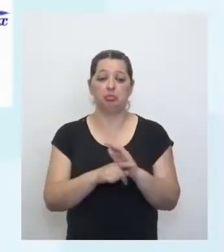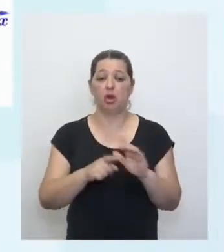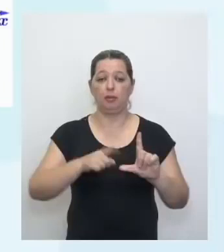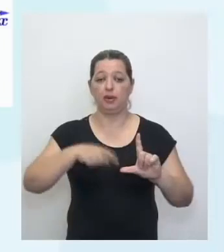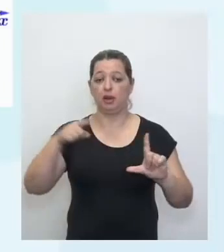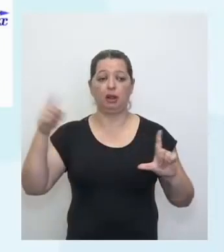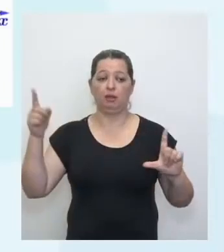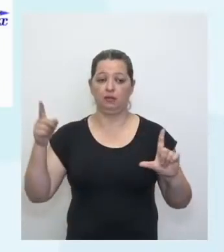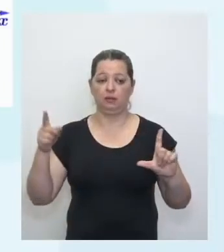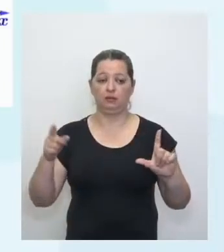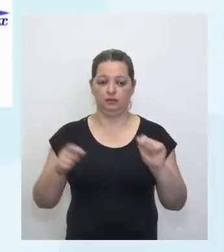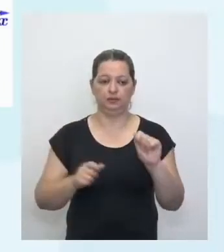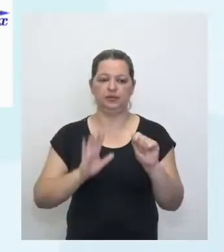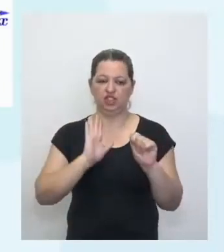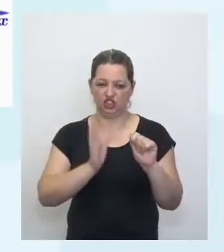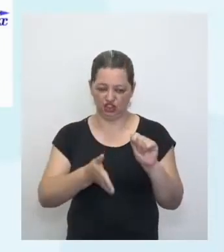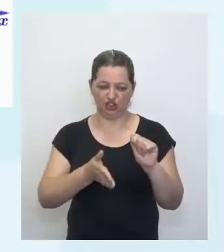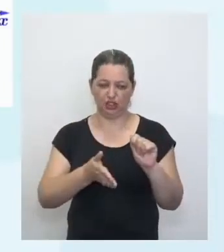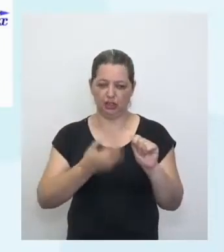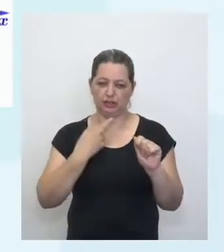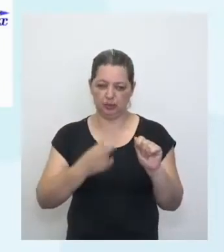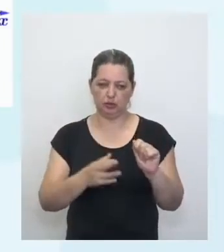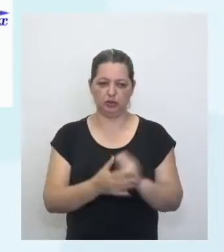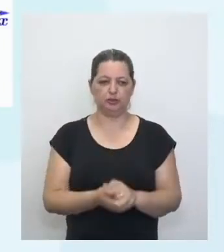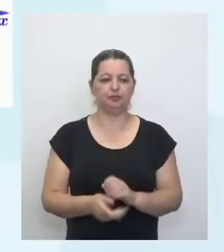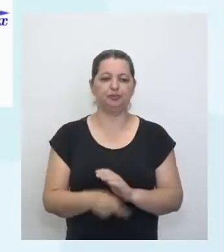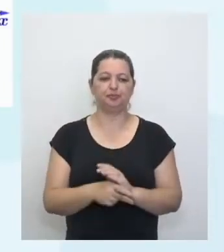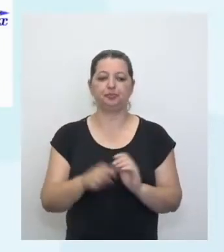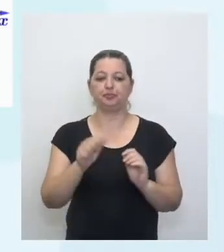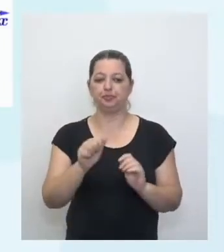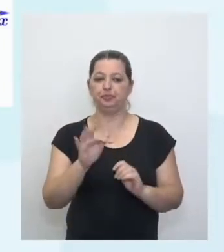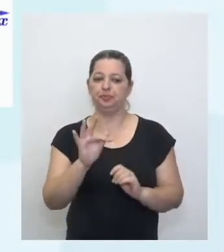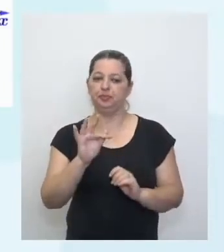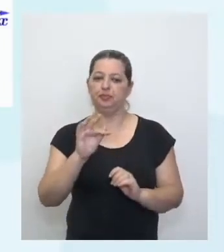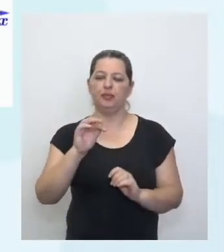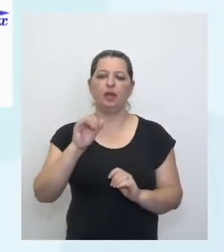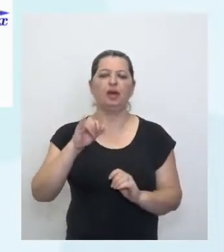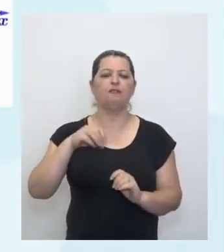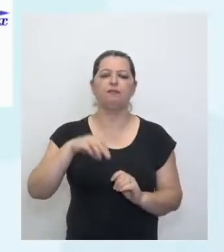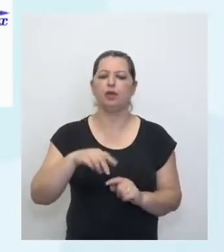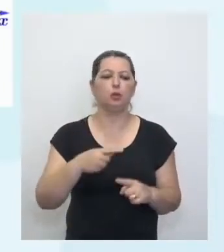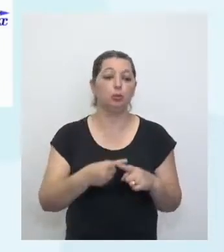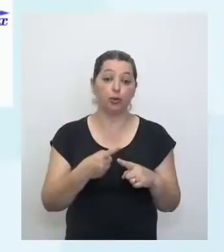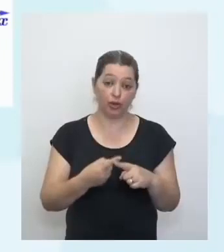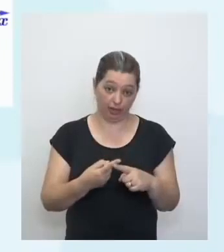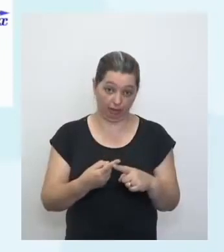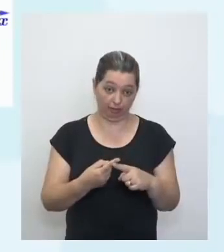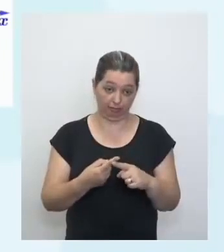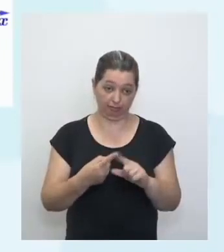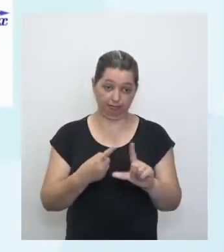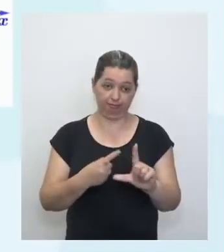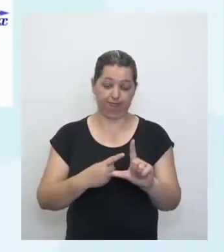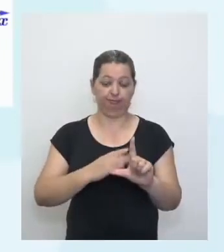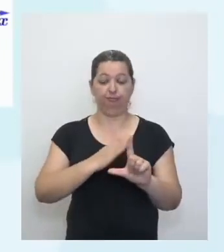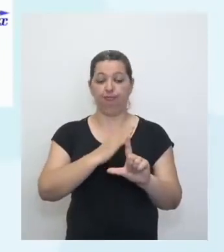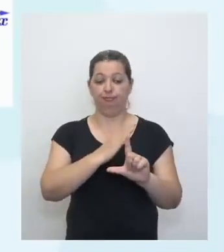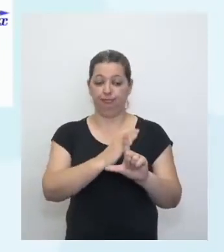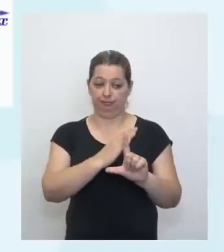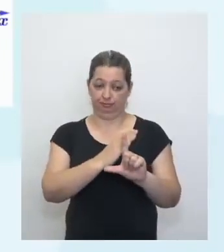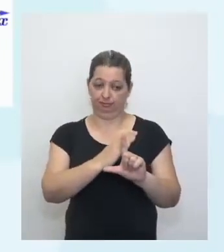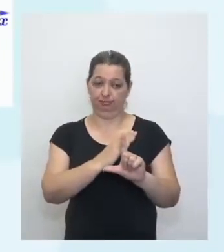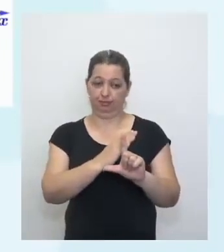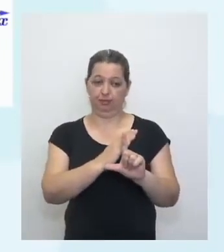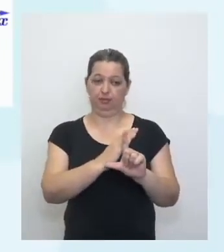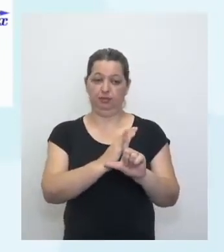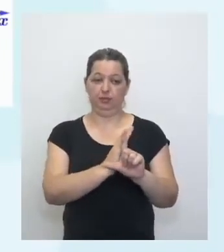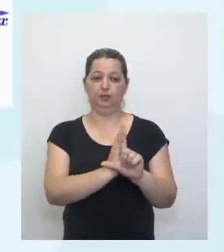item A. Já vou até pôr a resposta para vocês. Ela é uma função afim. Por que esse item A é uma função afim? Porque é uma reta